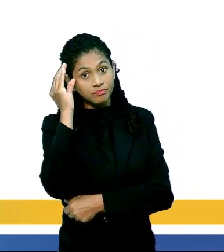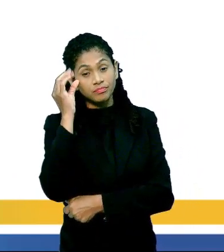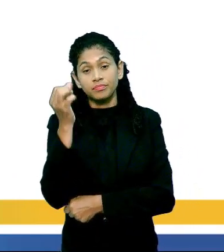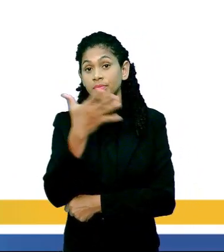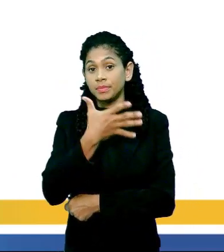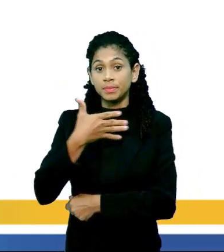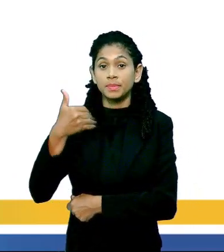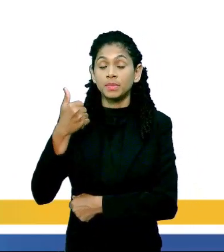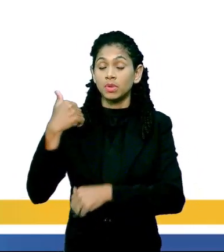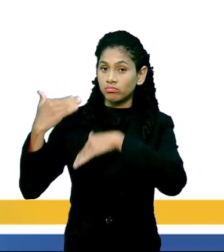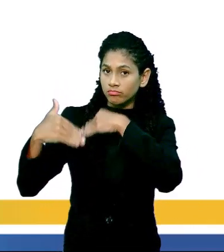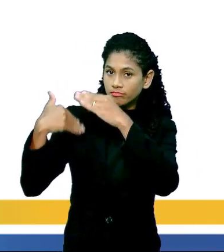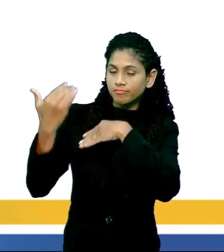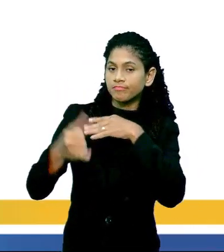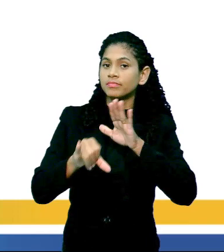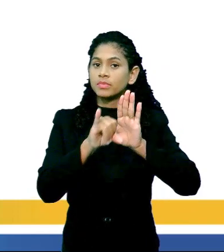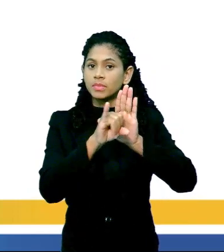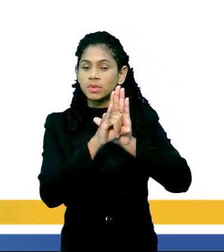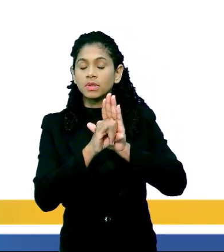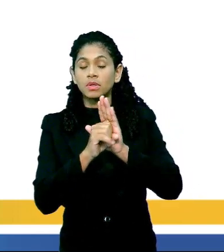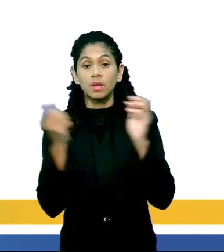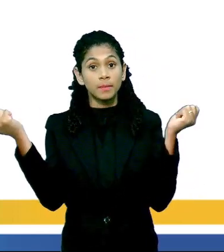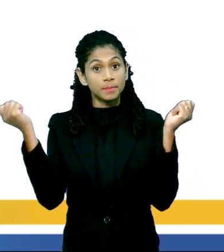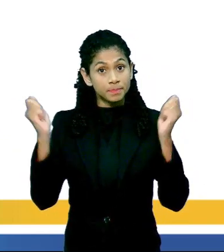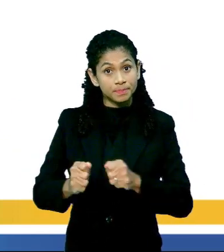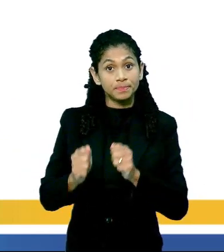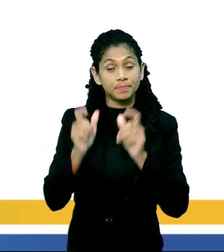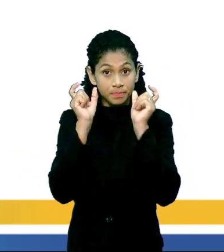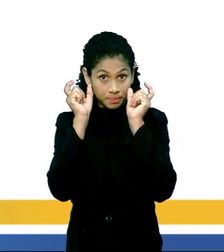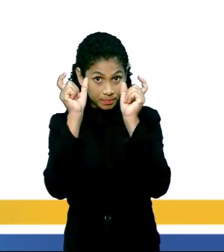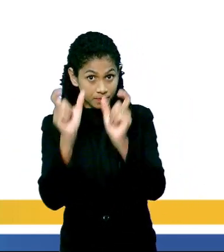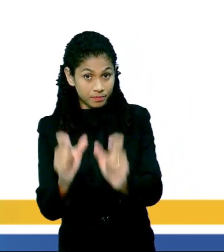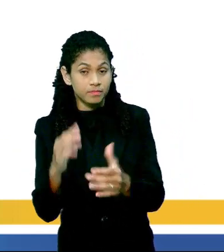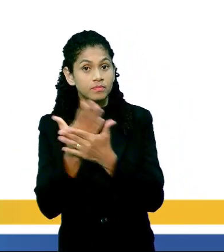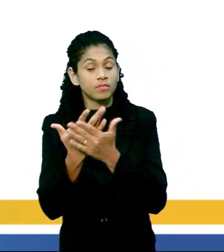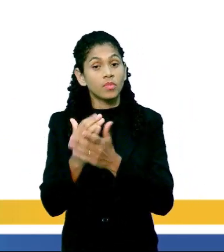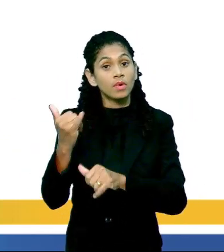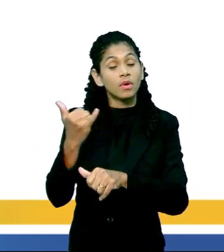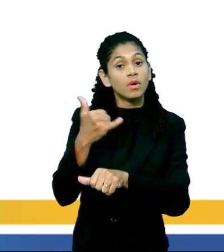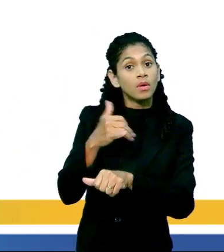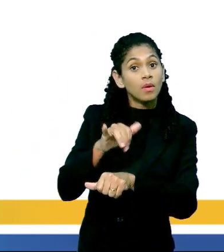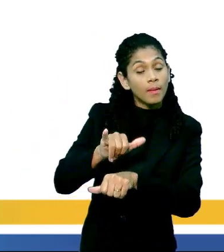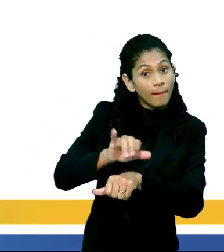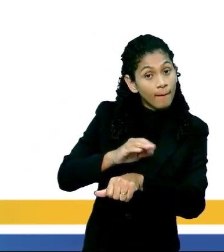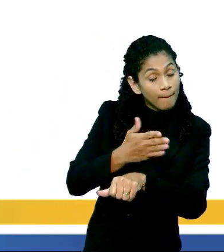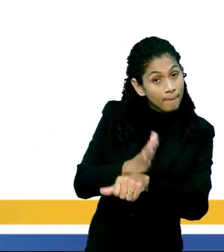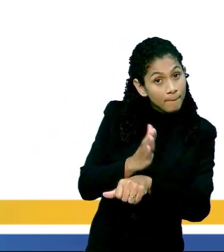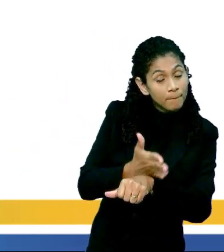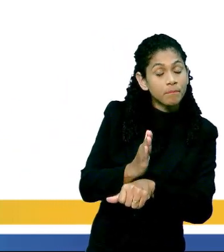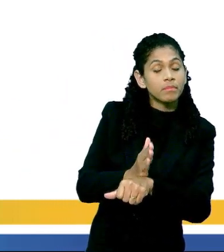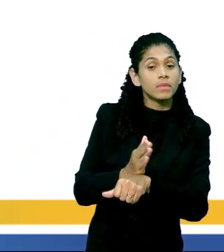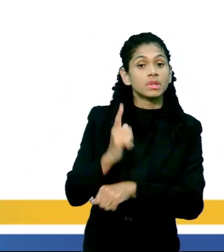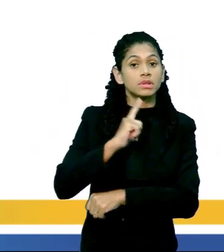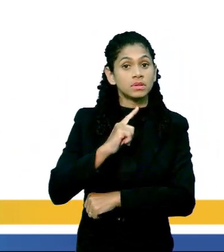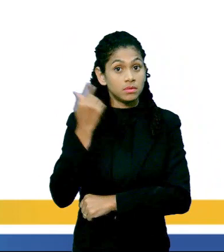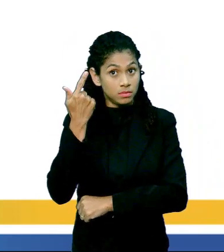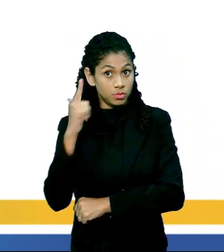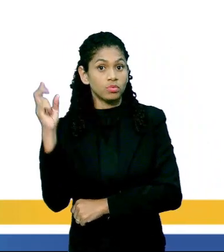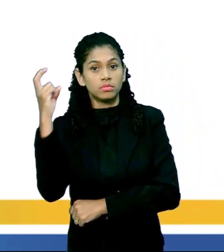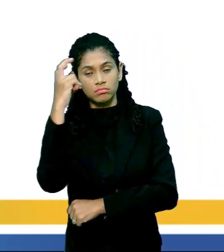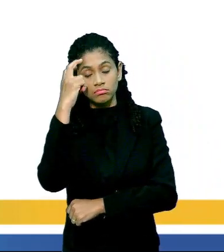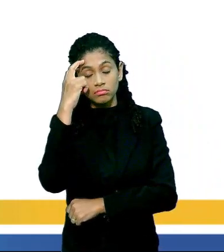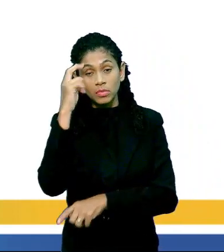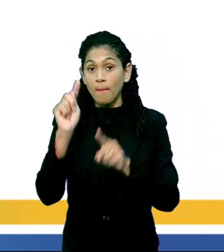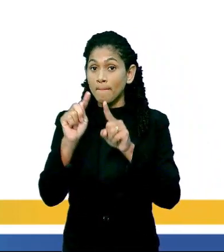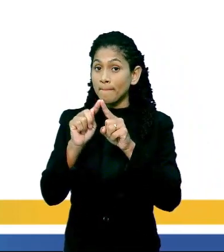da construção da identidade, é possível observar que algumas práticas fazem parte de outras culturas, porém com outra